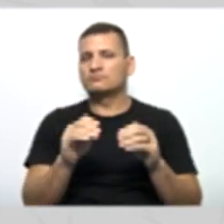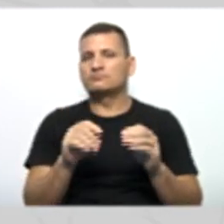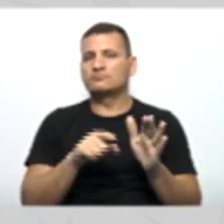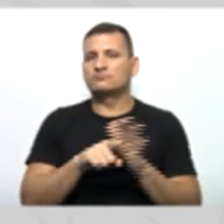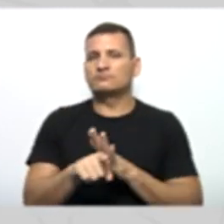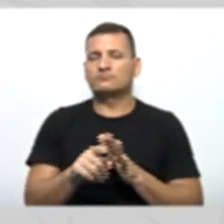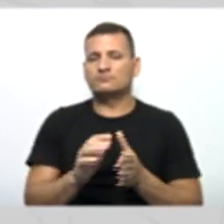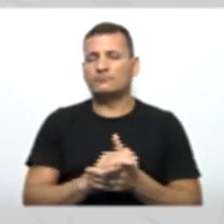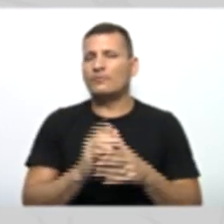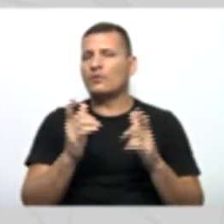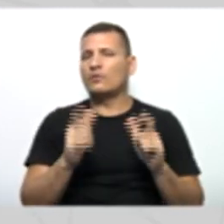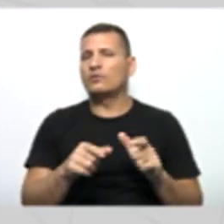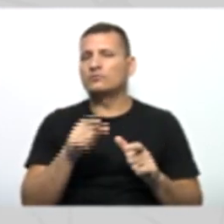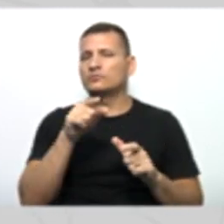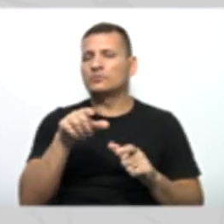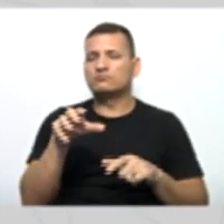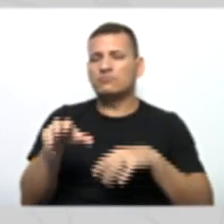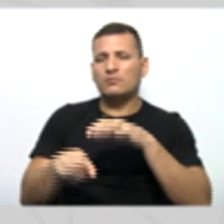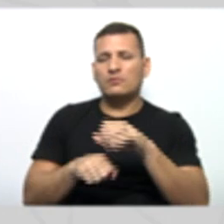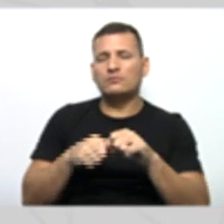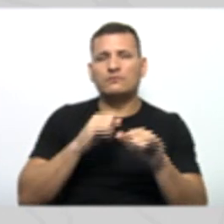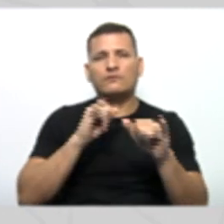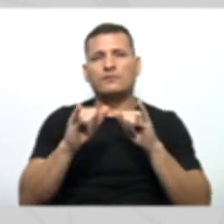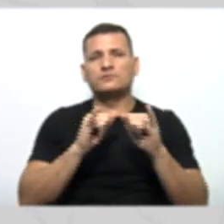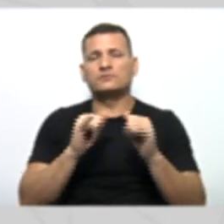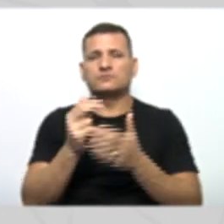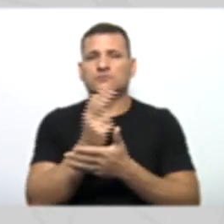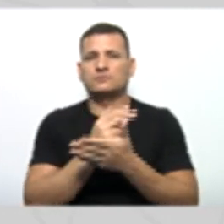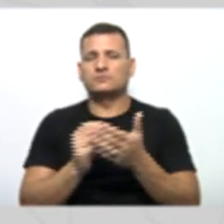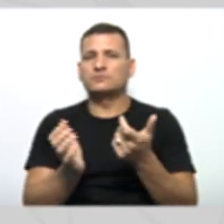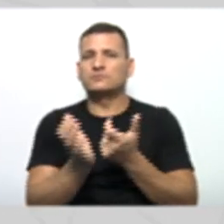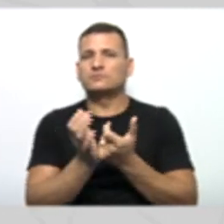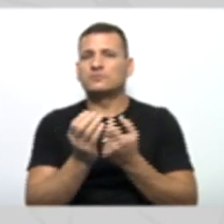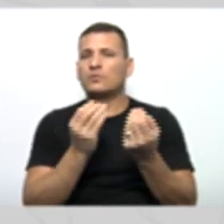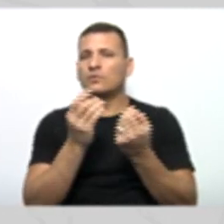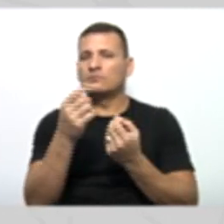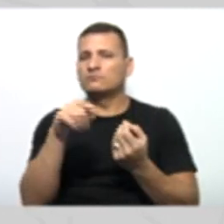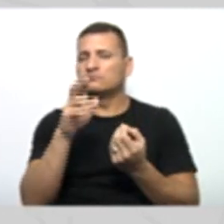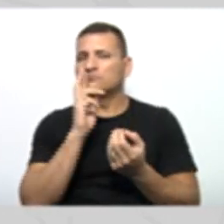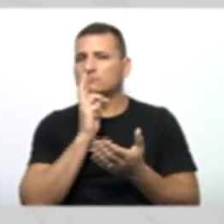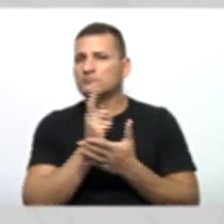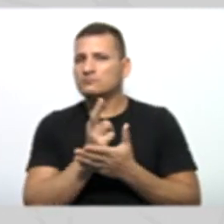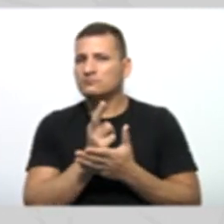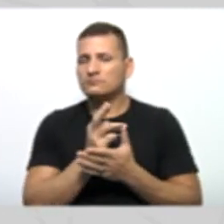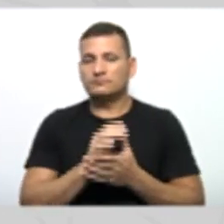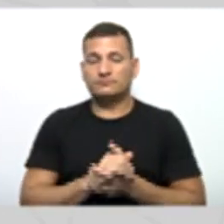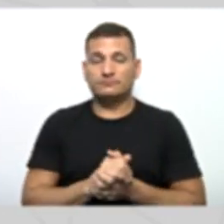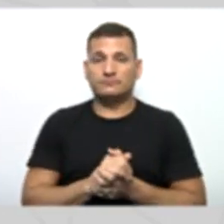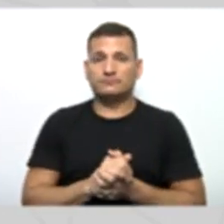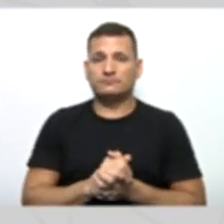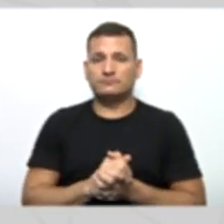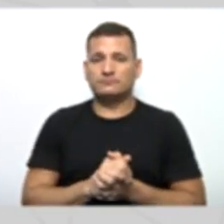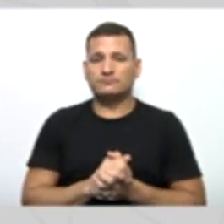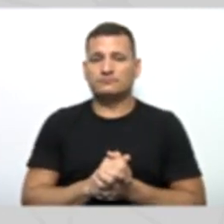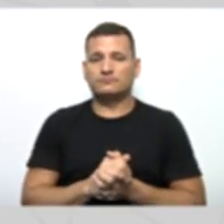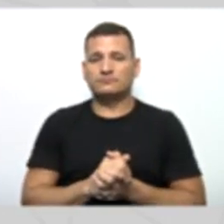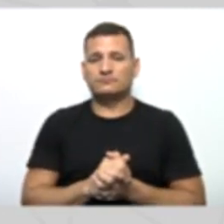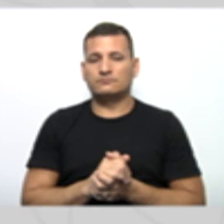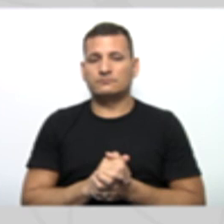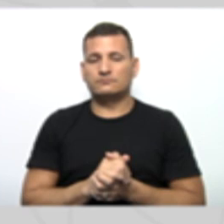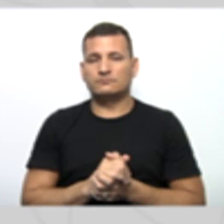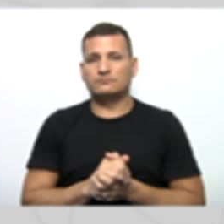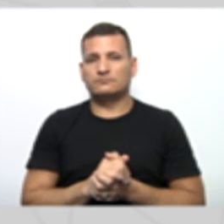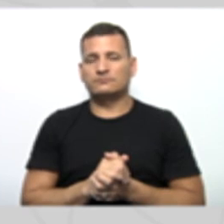onde vocês tiram as informações do diagrama de classe? E aí, como vocês vão responder? Aloysio, eu estou adivinhando.